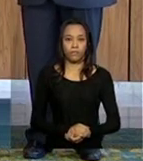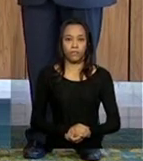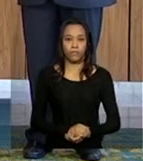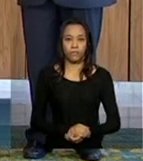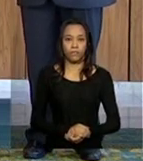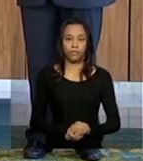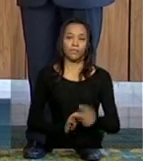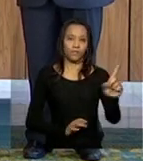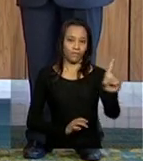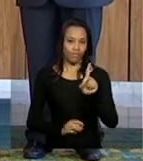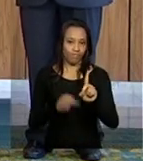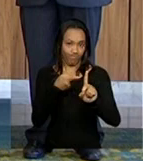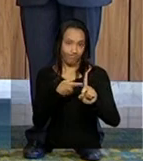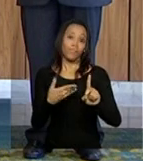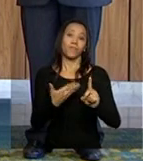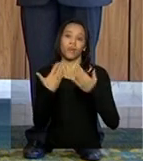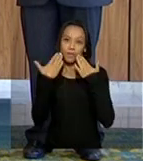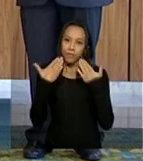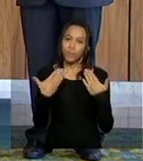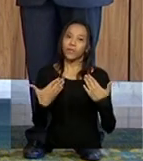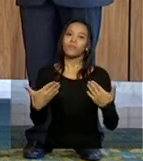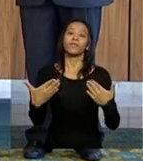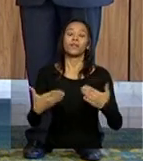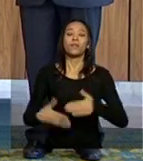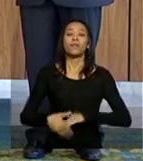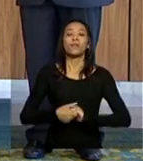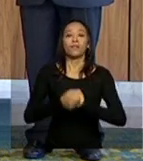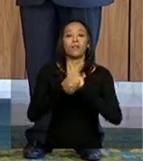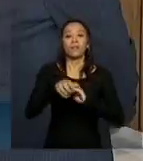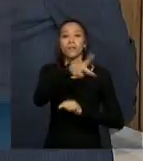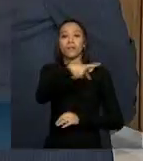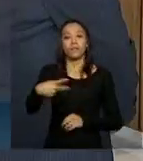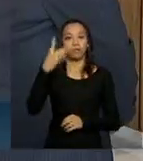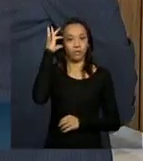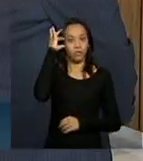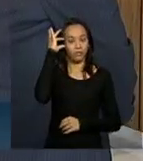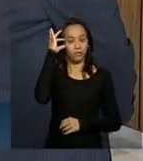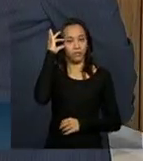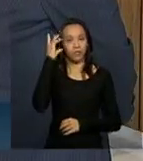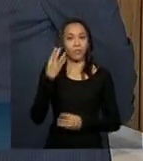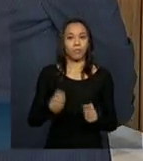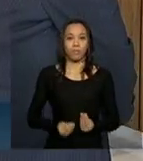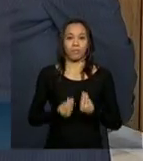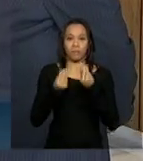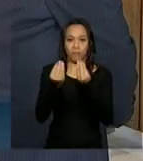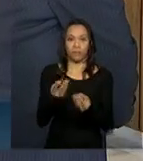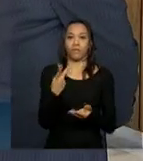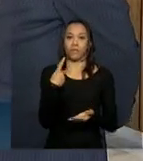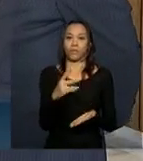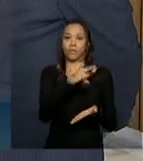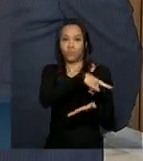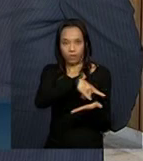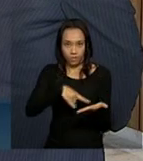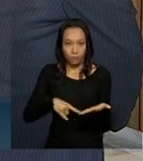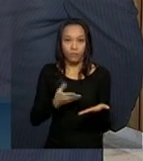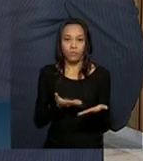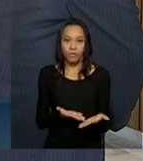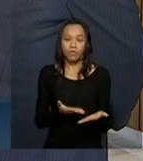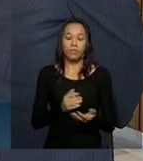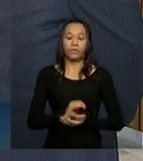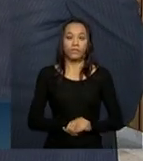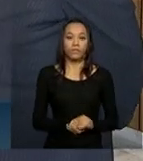O embaixador da Hungria se apresenta à presidenta Dilma Rousseff para entregar a sua carta credencial.